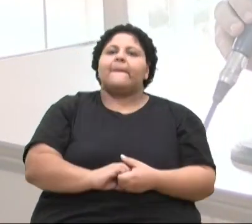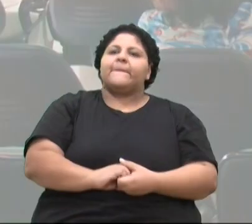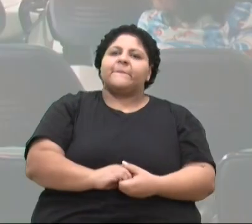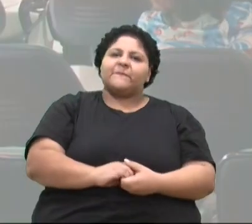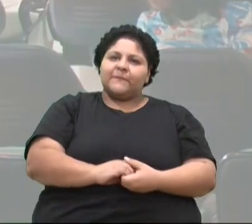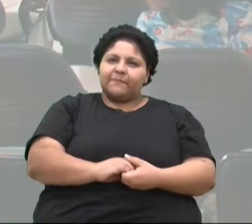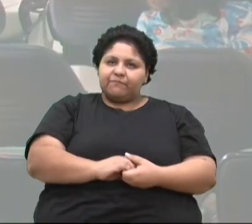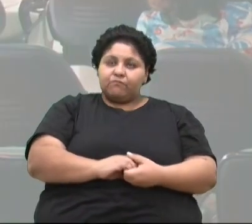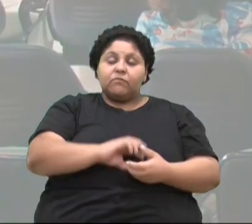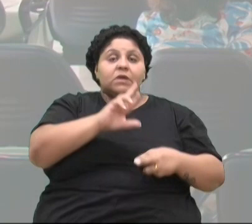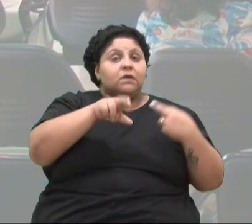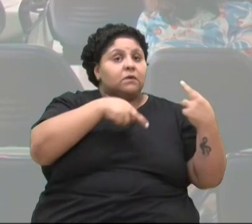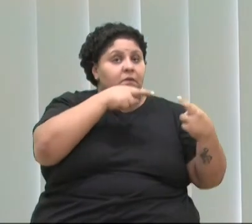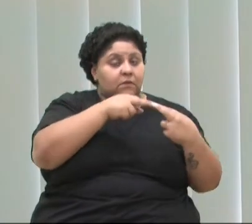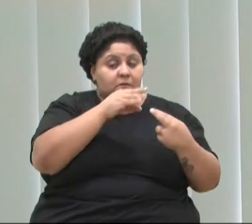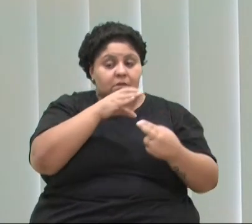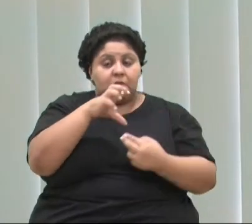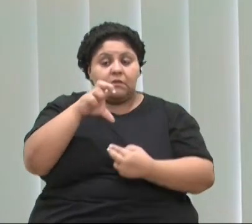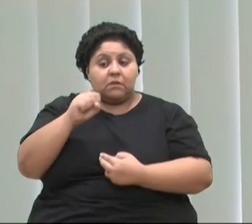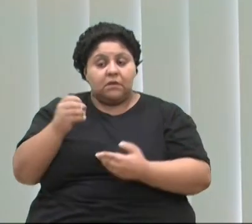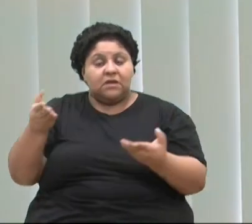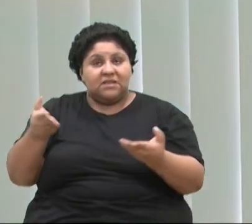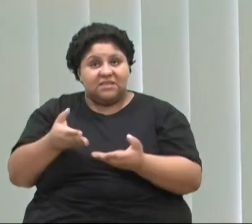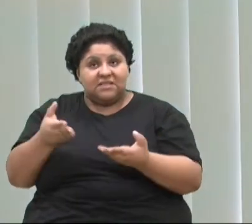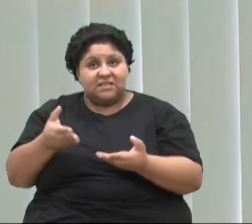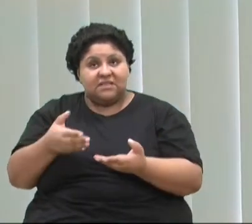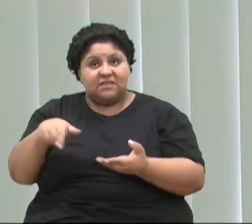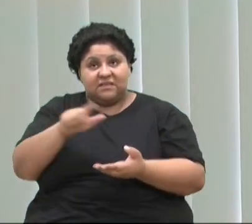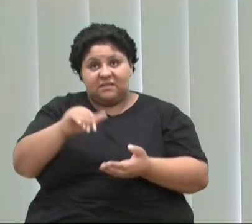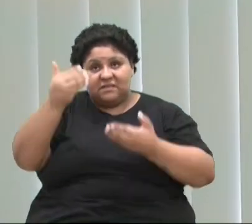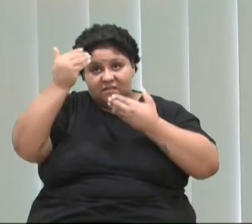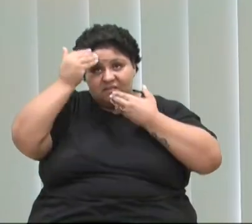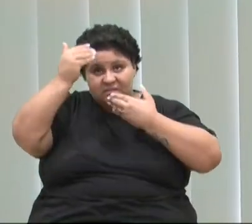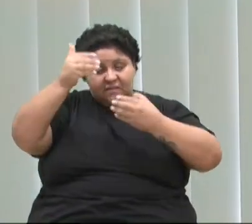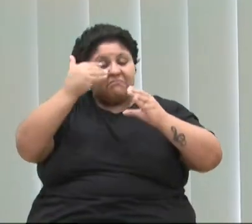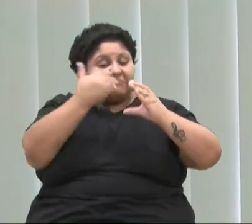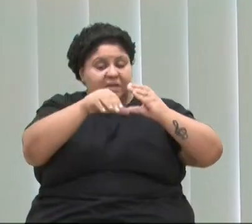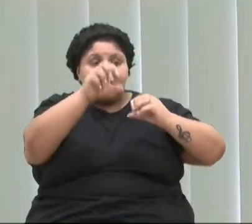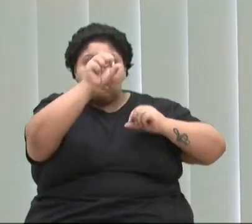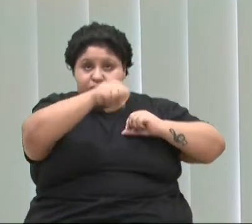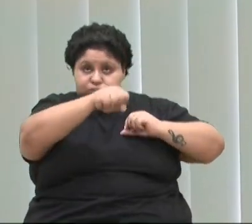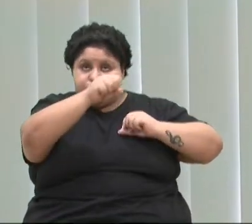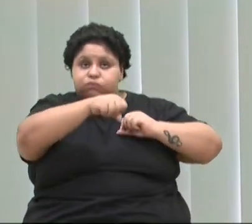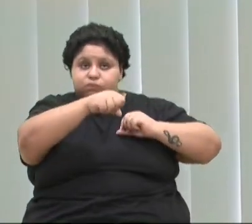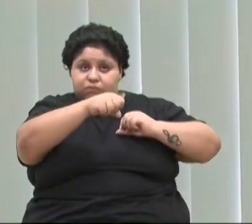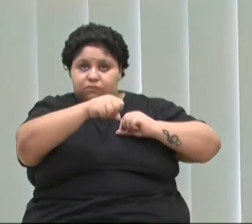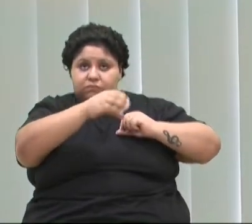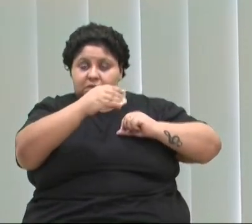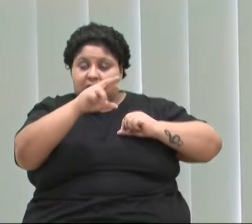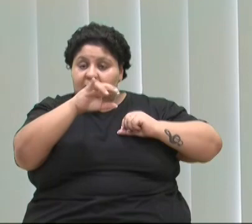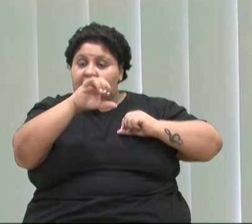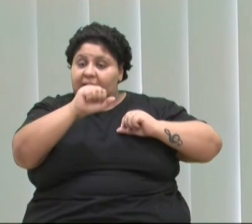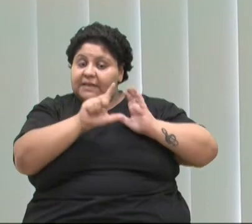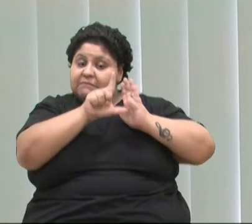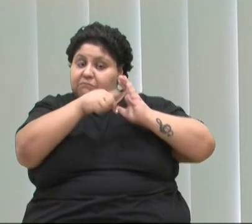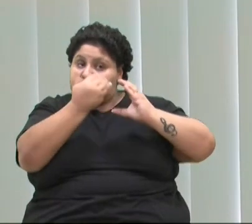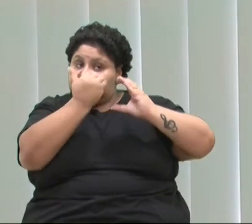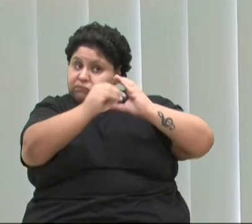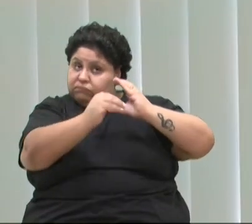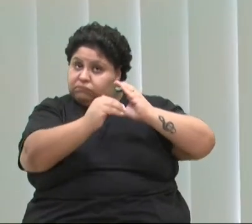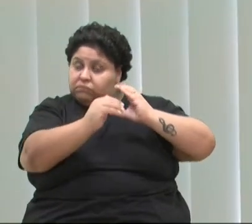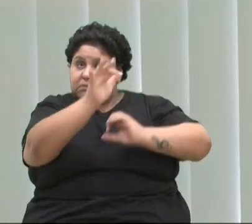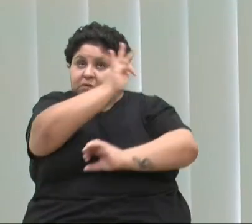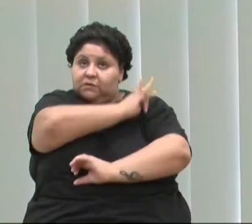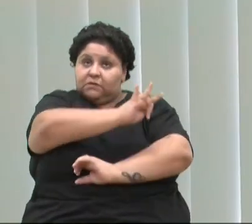Bom, com relação ao CES, então, a gente já comentou, a gente agradece, nós vamos mandar sim, a Cris depois manda as